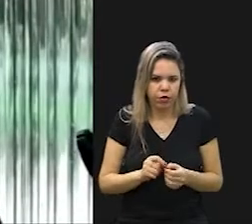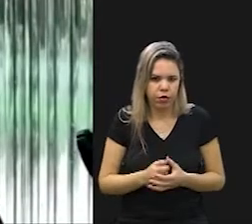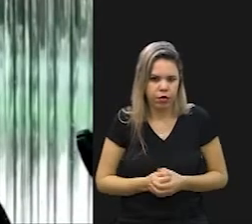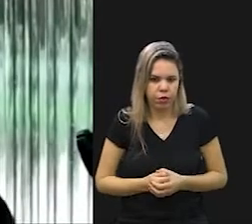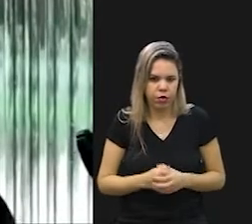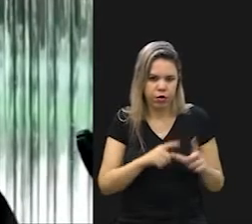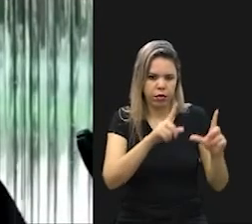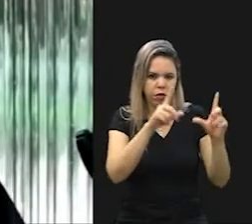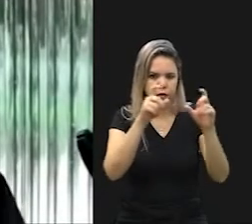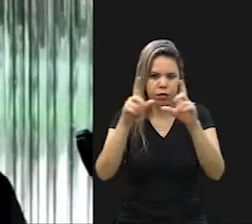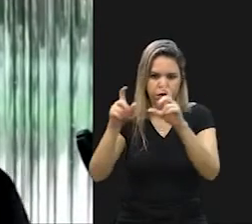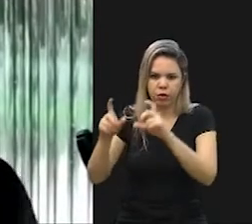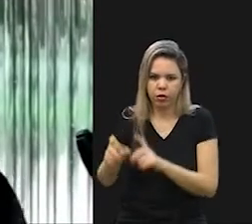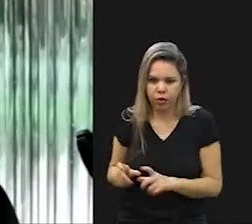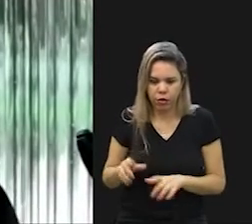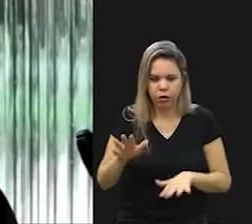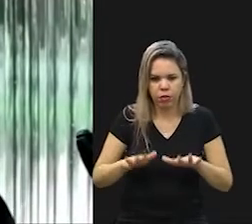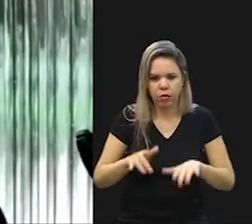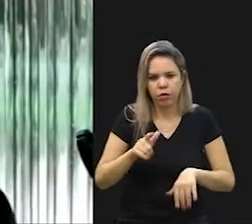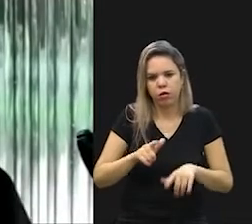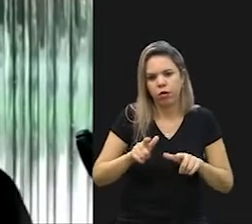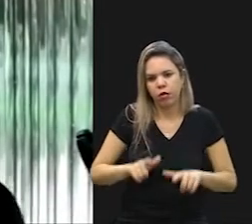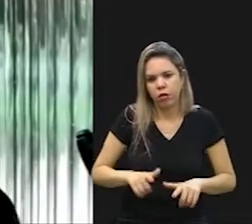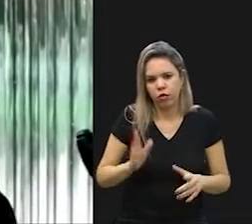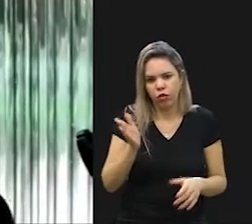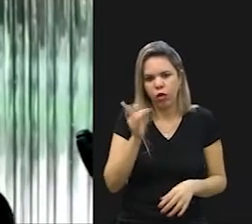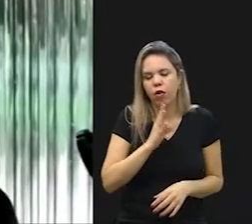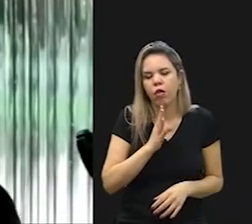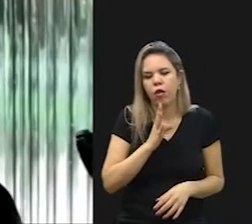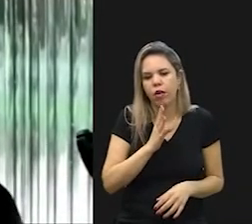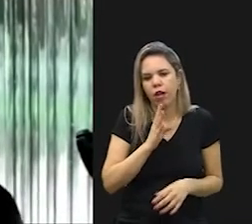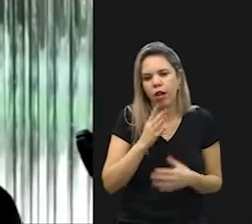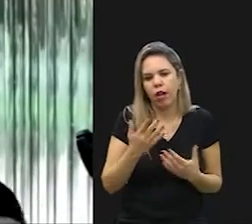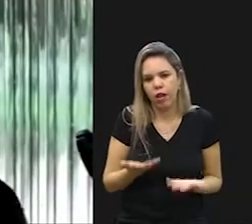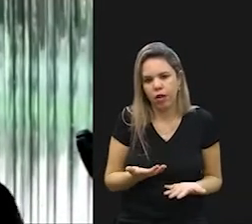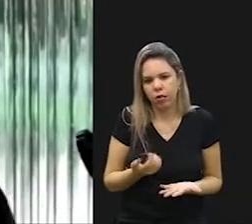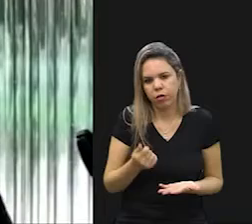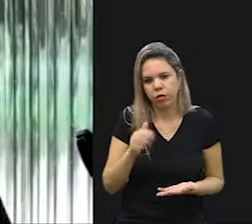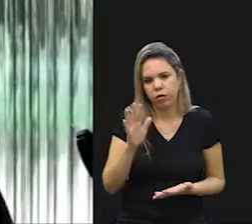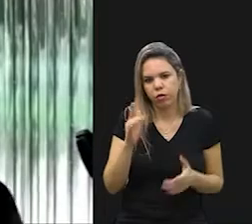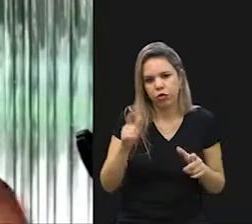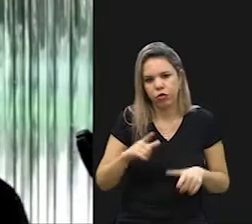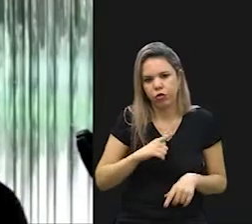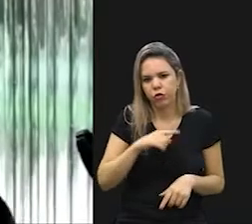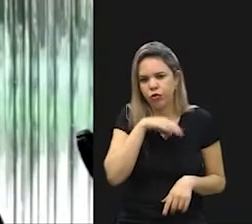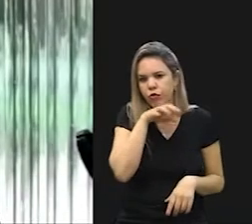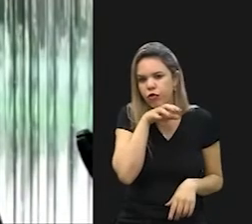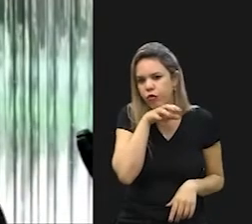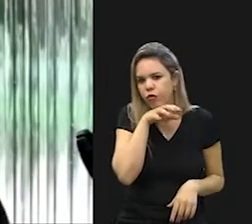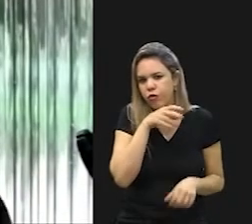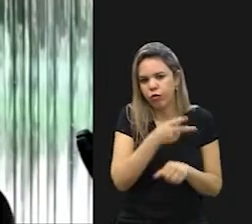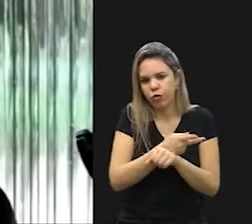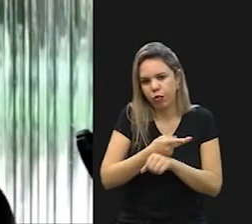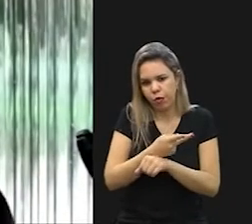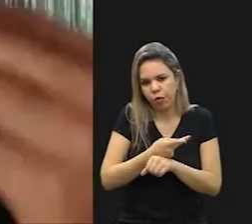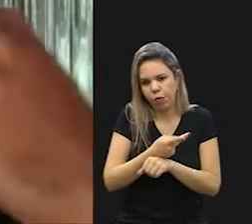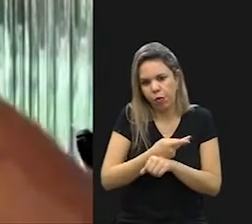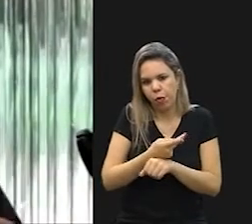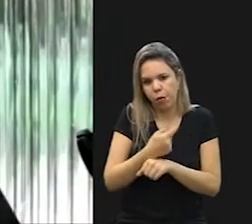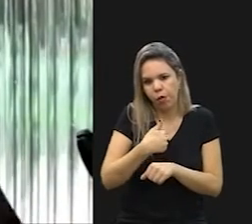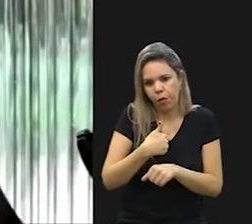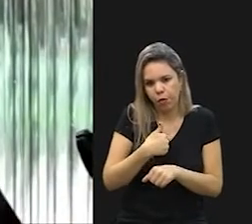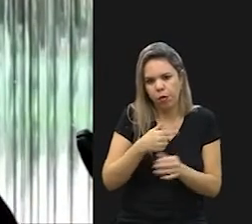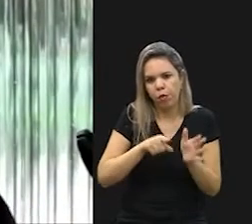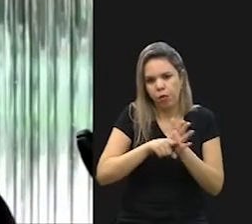planejamento para fotografar em determinados locais, porque a gente já conhece um pouco de onde tem esses animais que a gente procura. Eu,